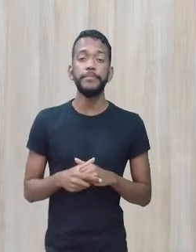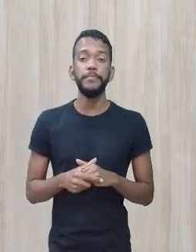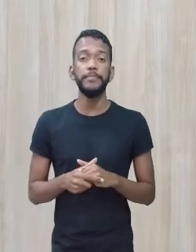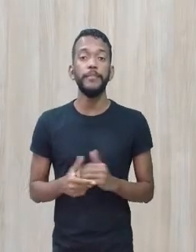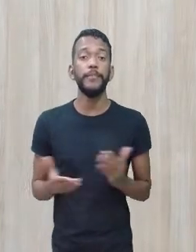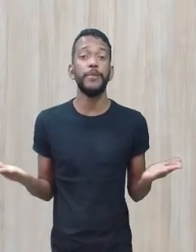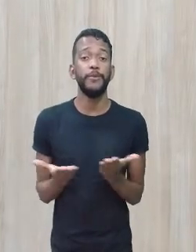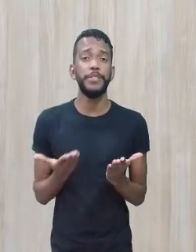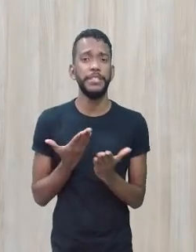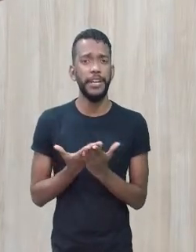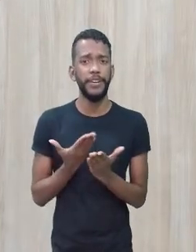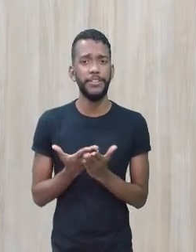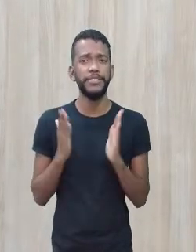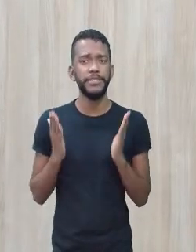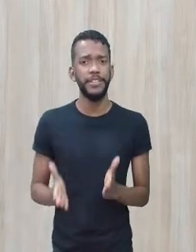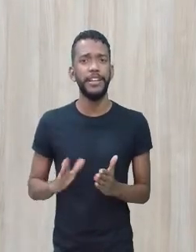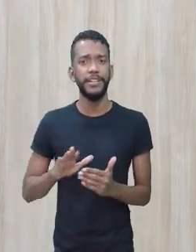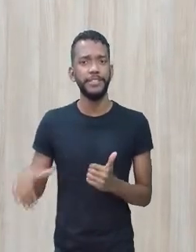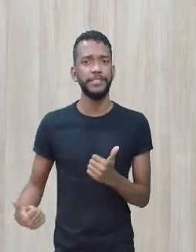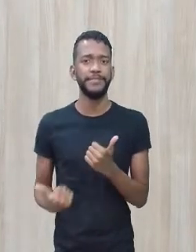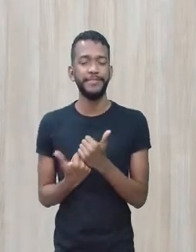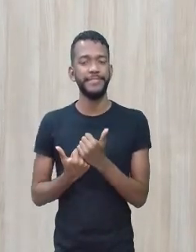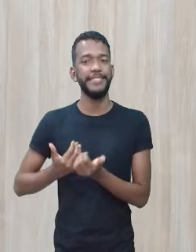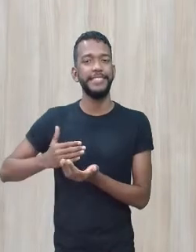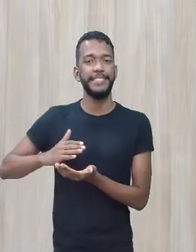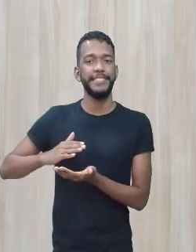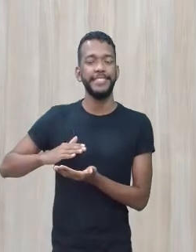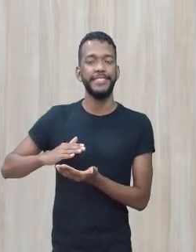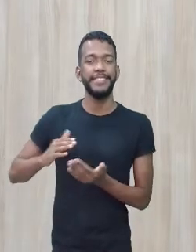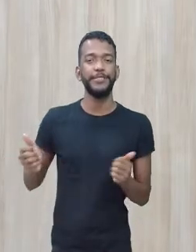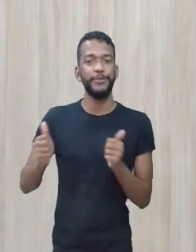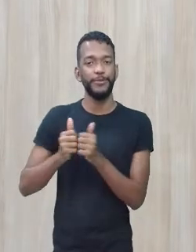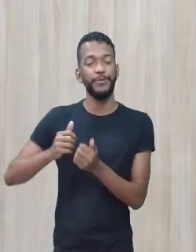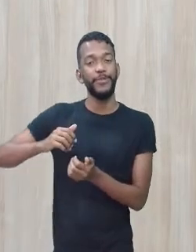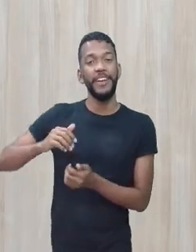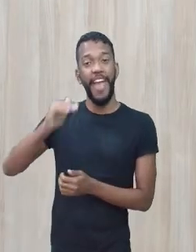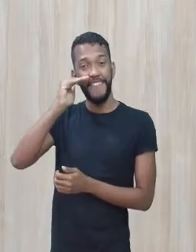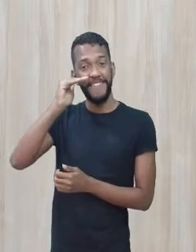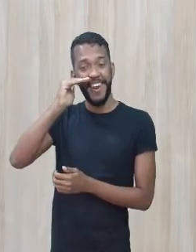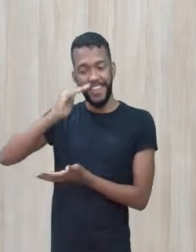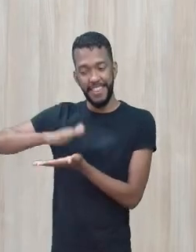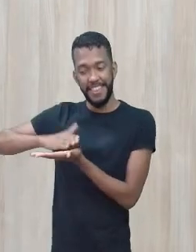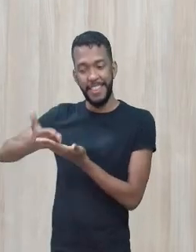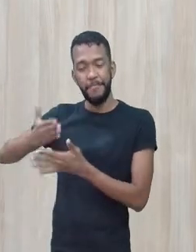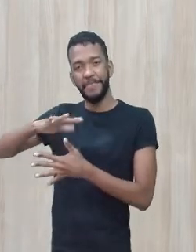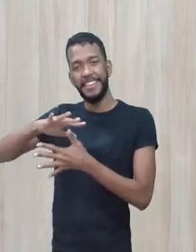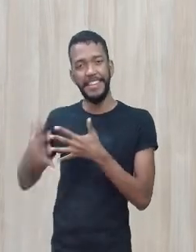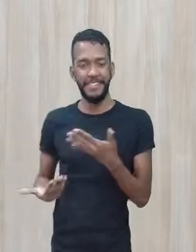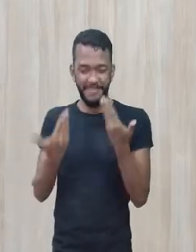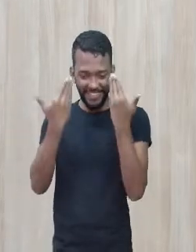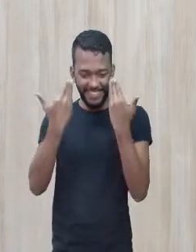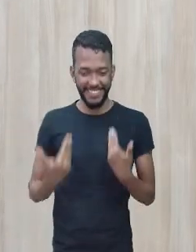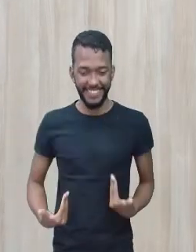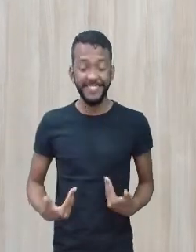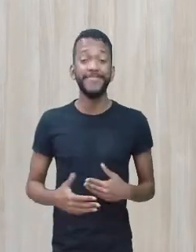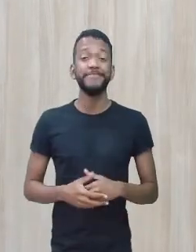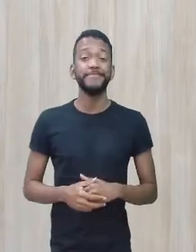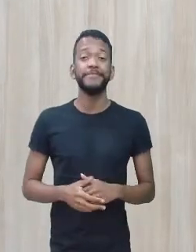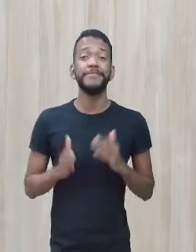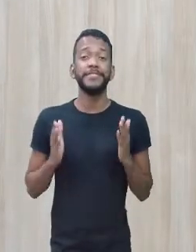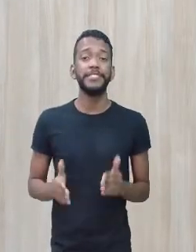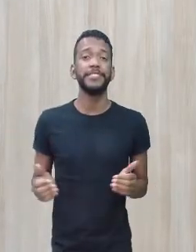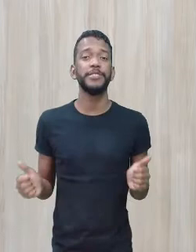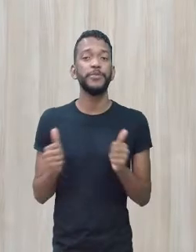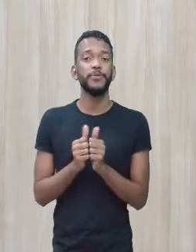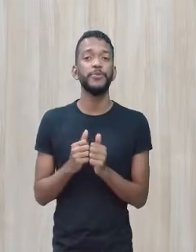hoje, nós contamos com a ajuda do nosso colega Efraim, intérprete de Libras, que está